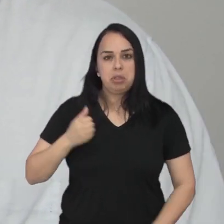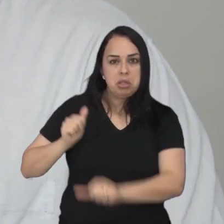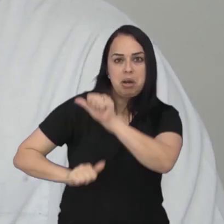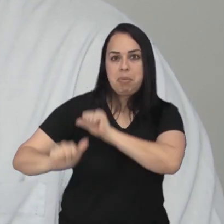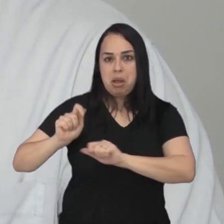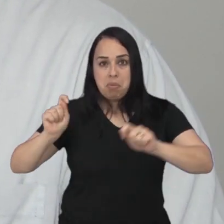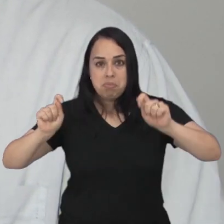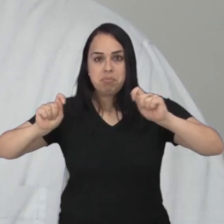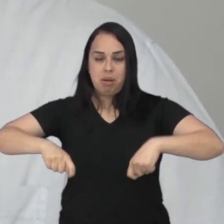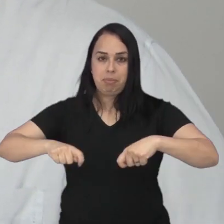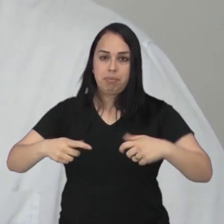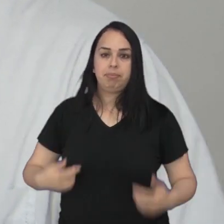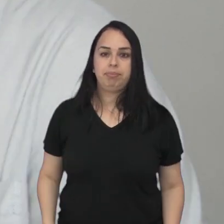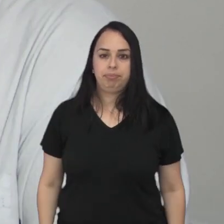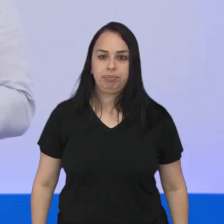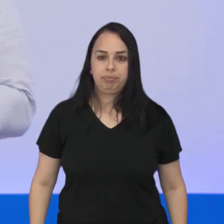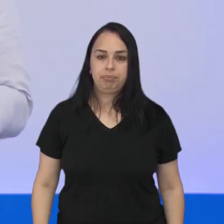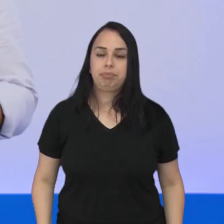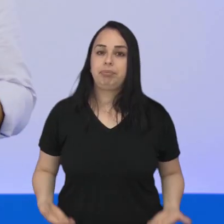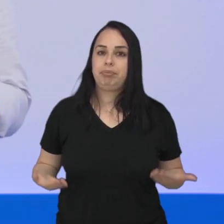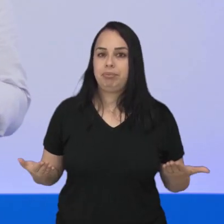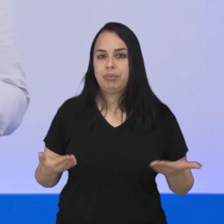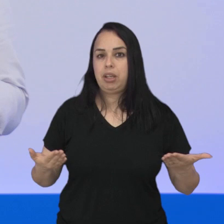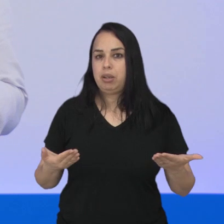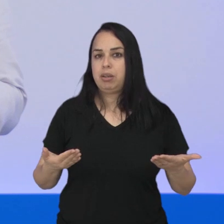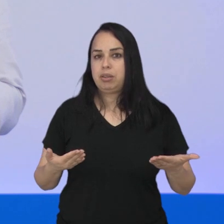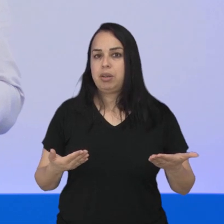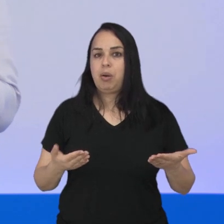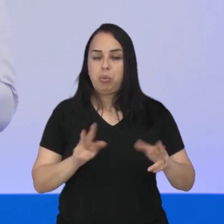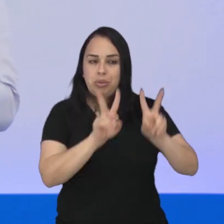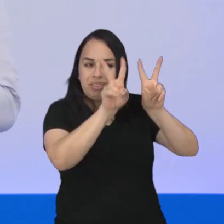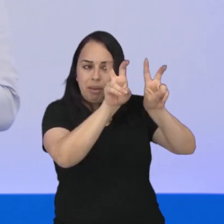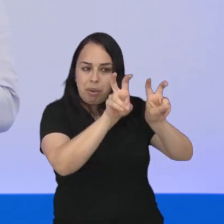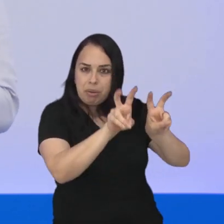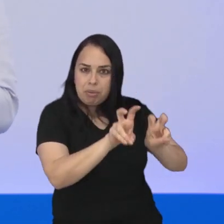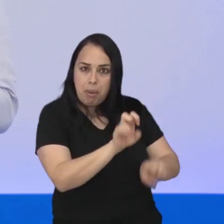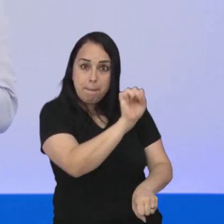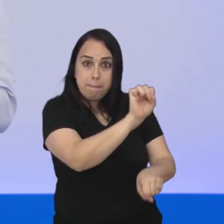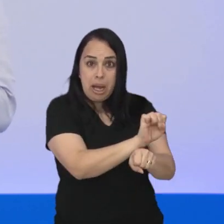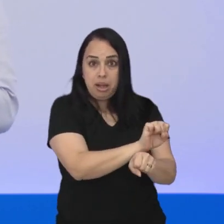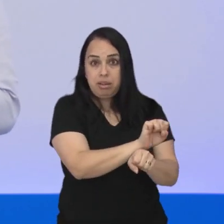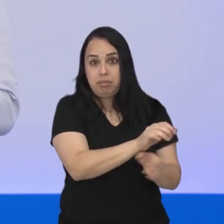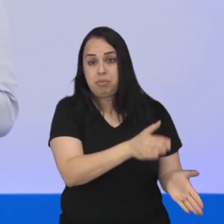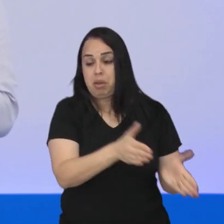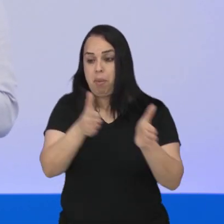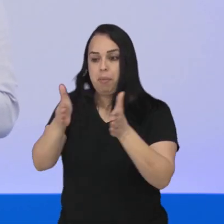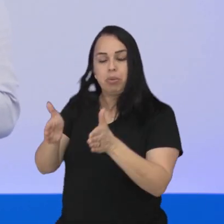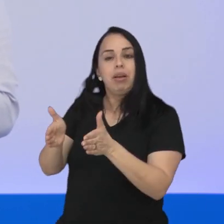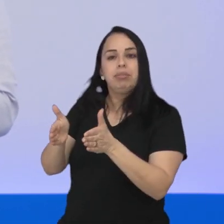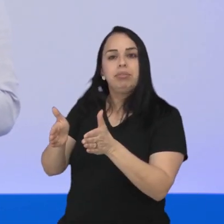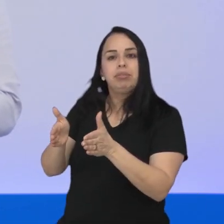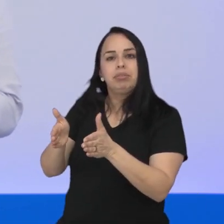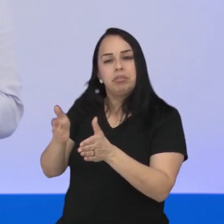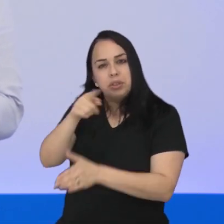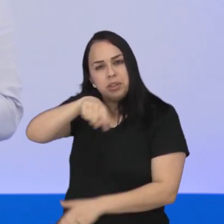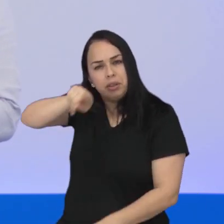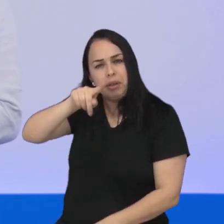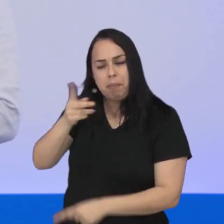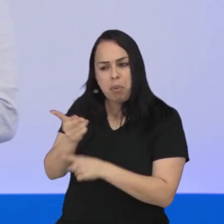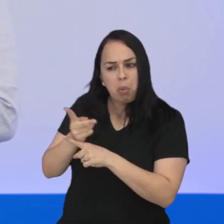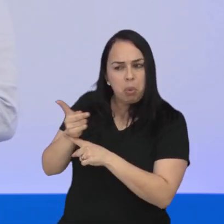religiosidade traz para a cidade. Bom, agora a gente faz uma pausa rápida para falar de mercado de trabalho. Está em busca